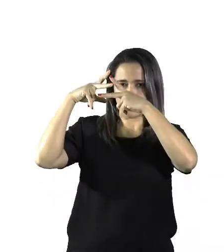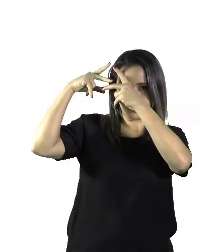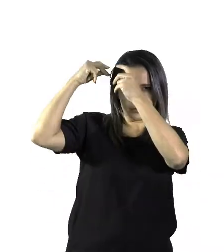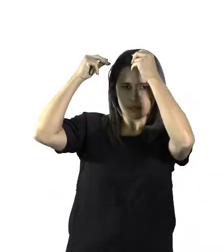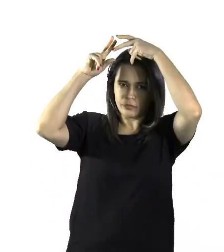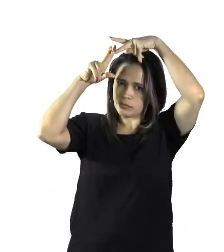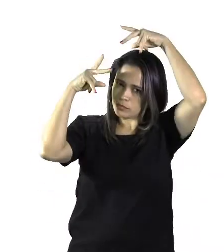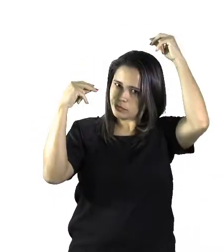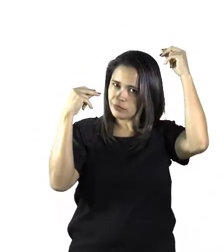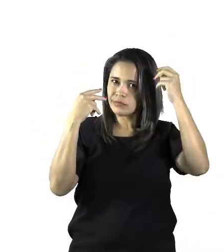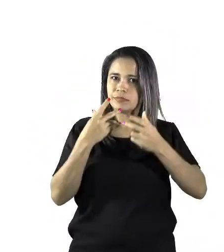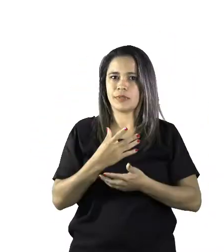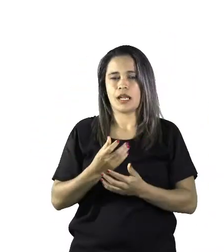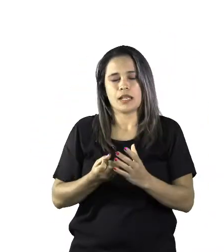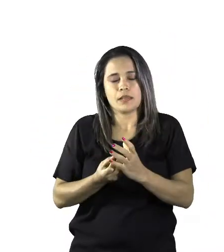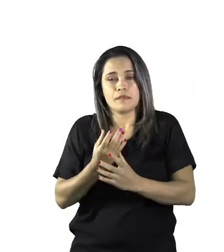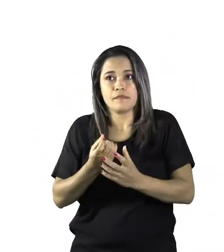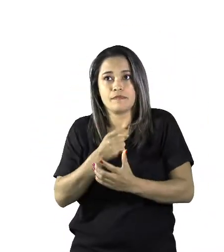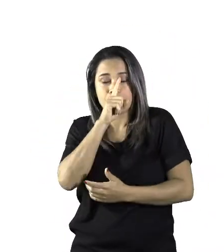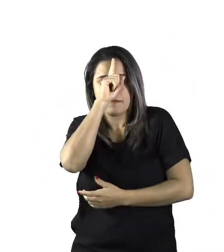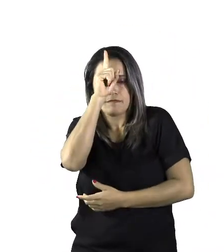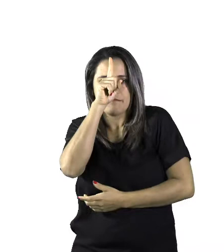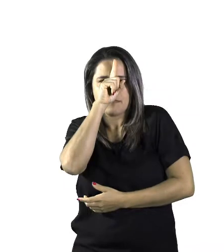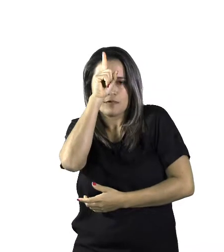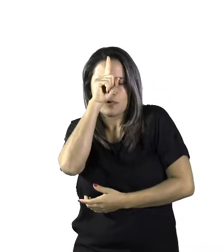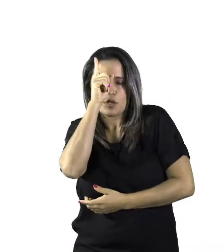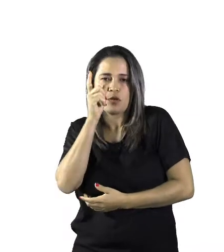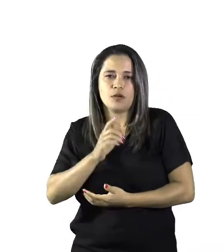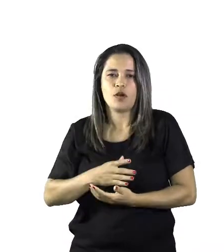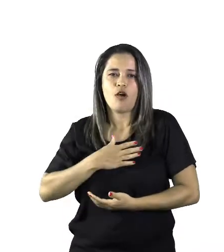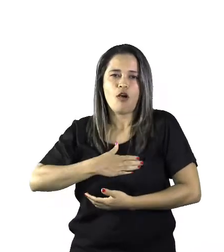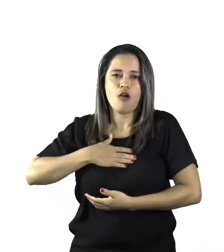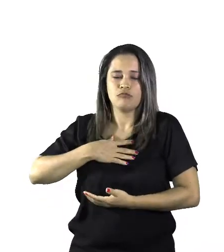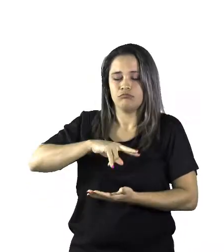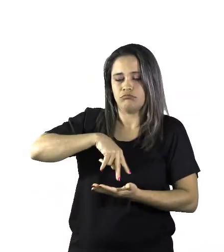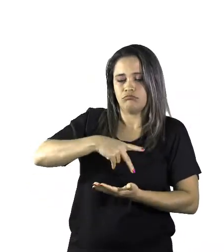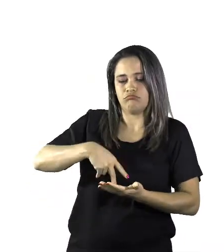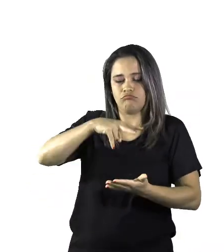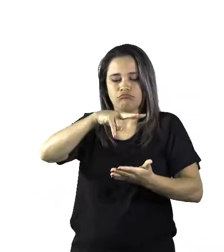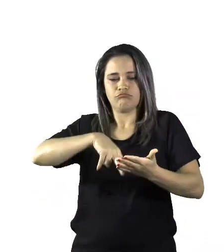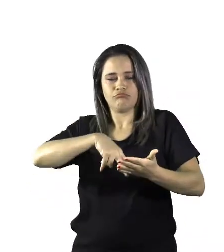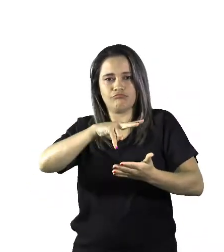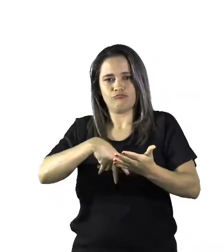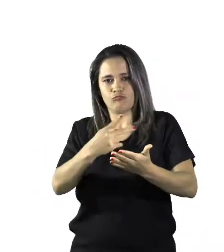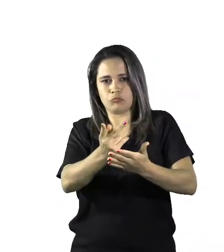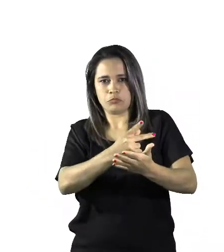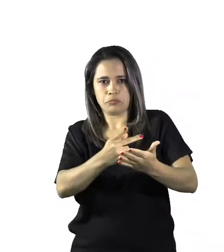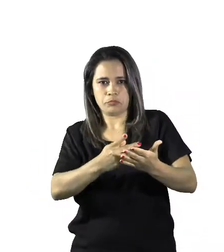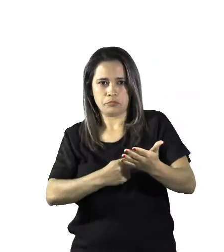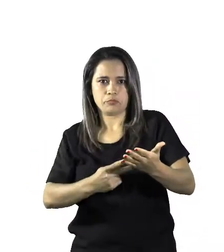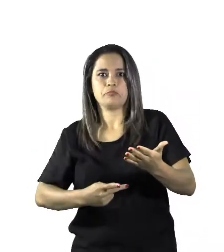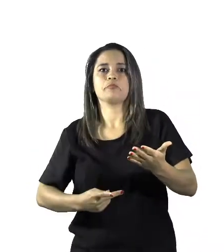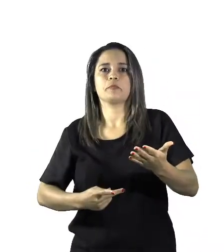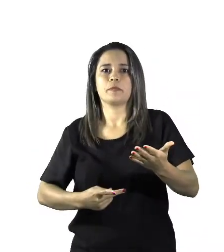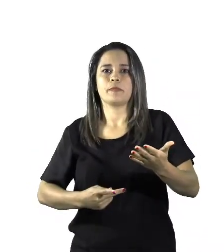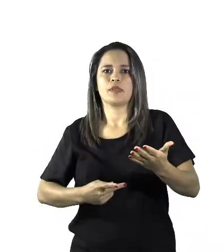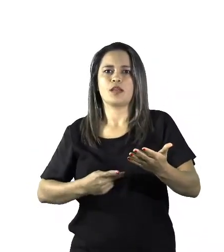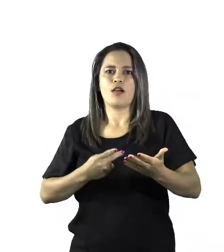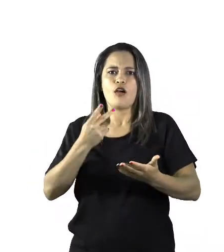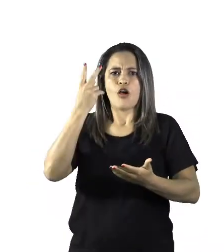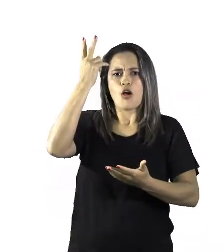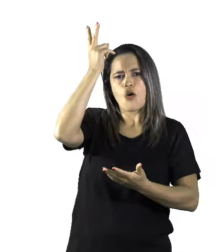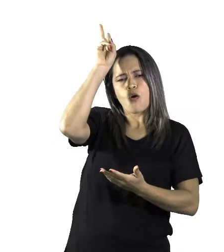respostas engraçadas, gosta de dançar, ler, desenhar e fazer origami. Coelho